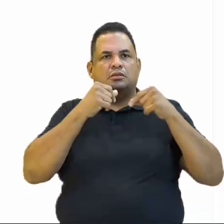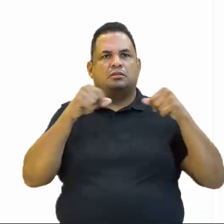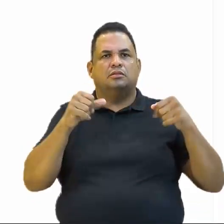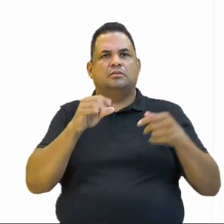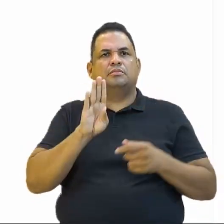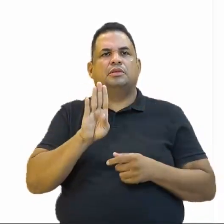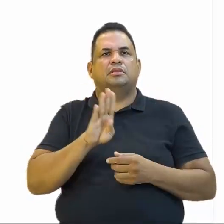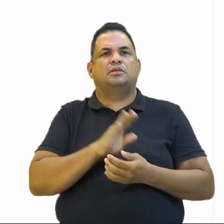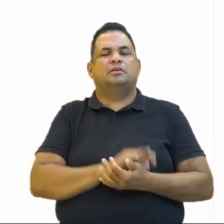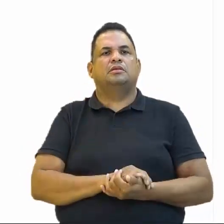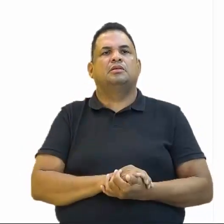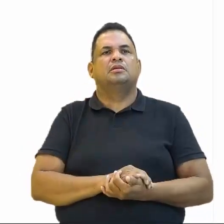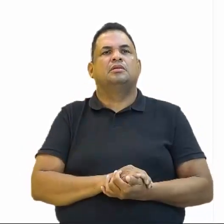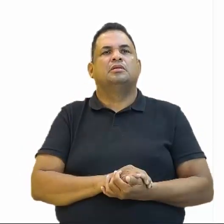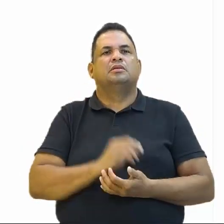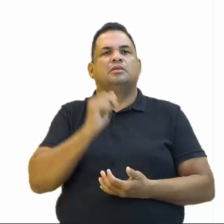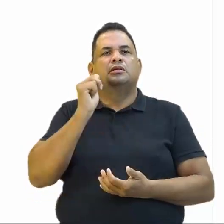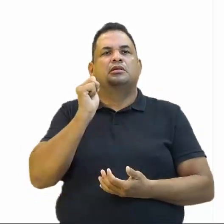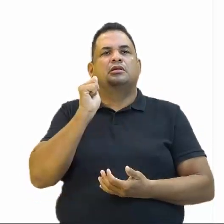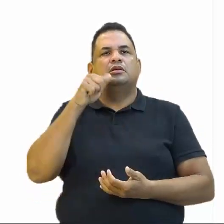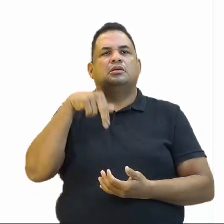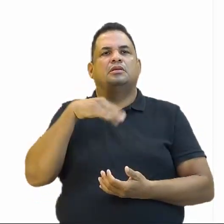B, NaCl,